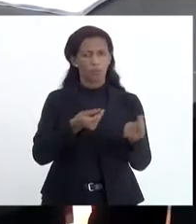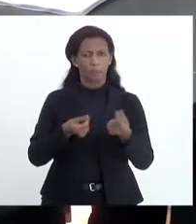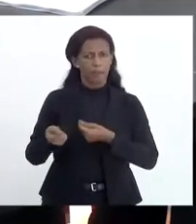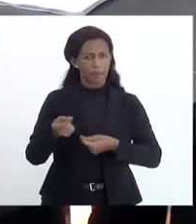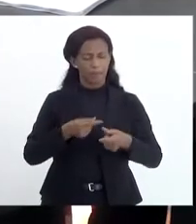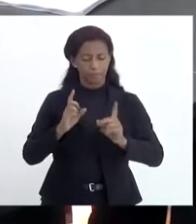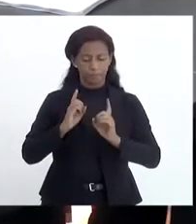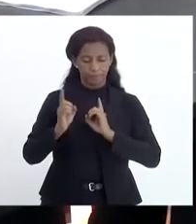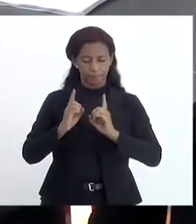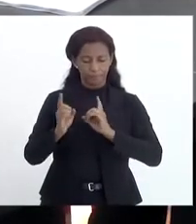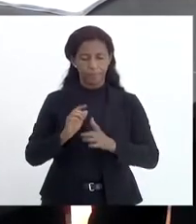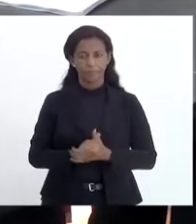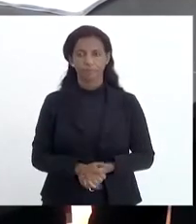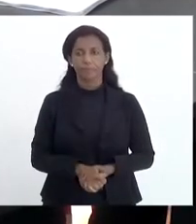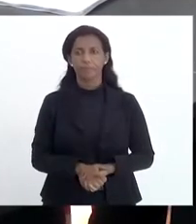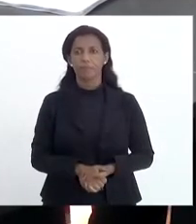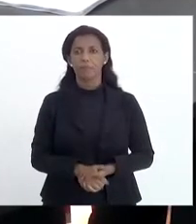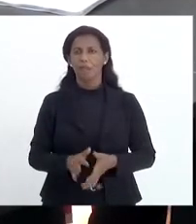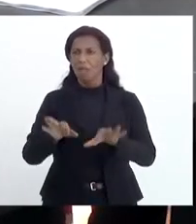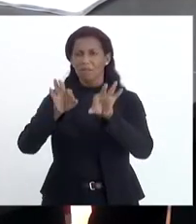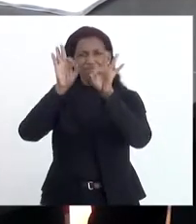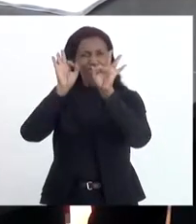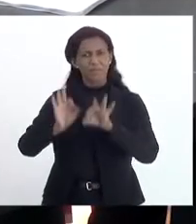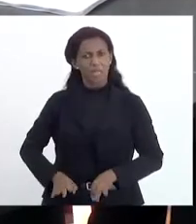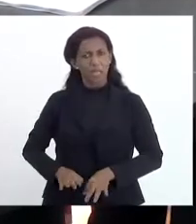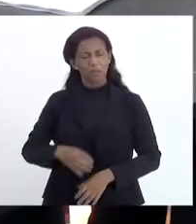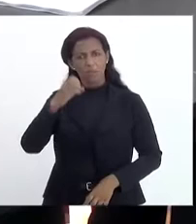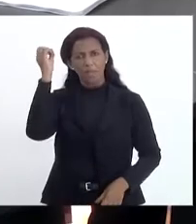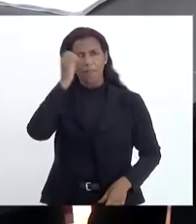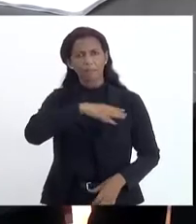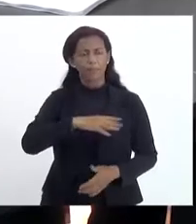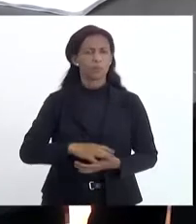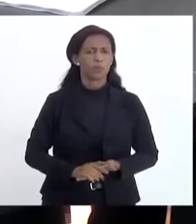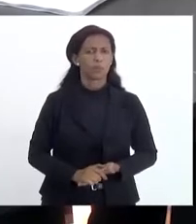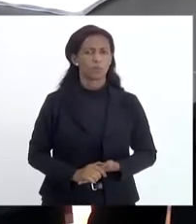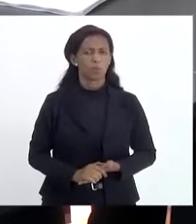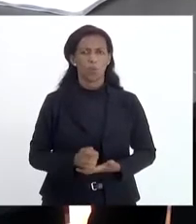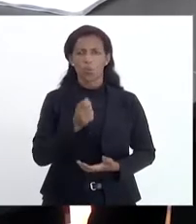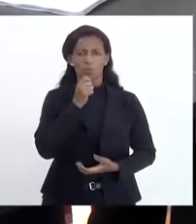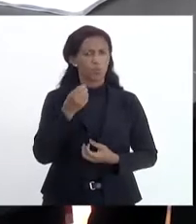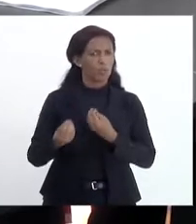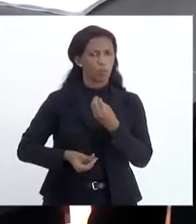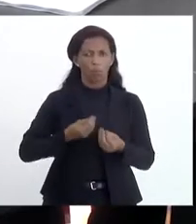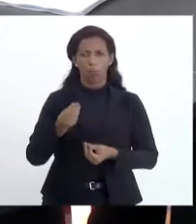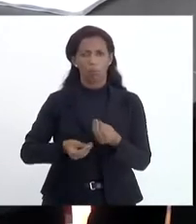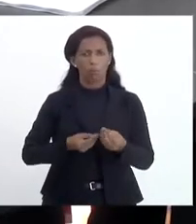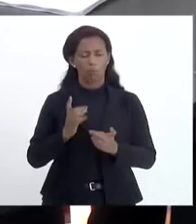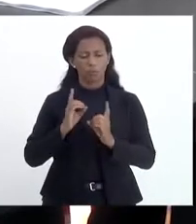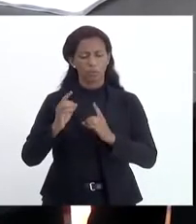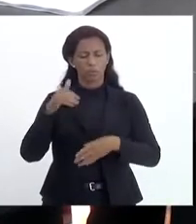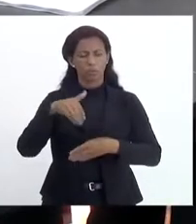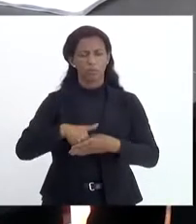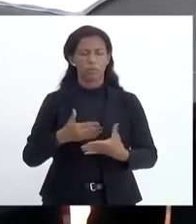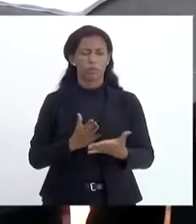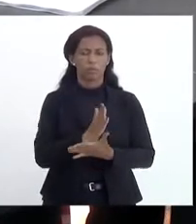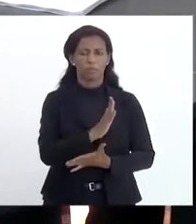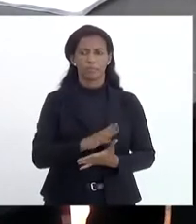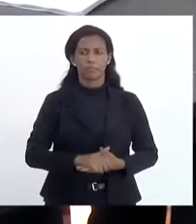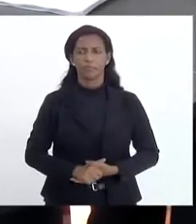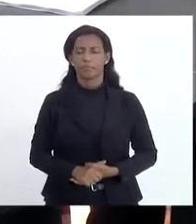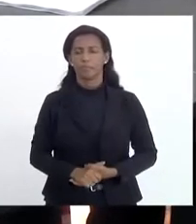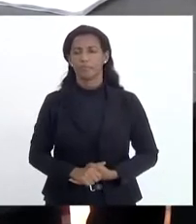Em discussão. Está certíssimo, isso é um absurdo. Isso tem cabimento. Em discussão, em votação, aprovado.